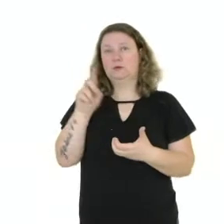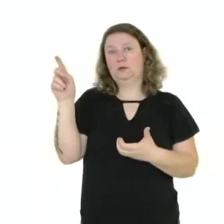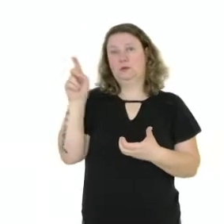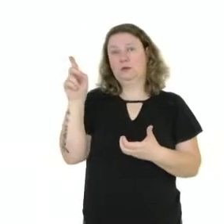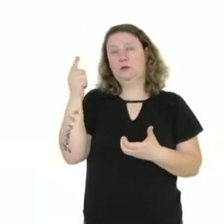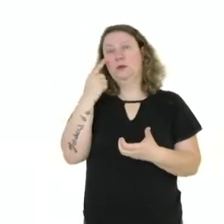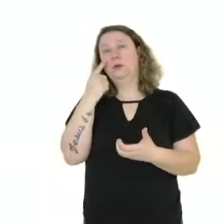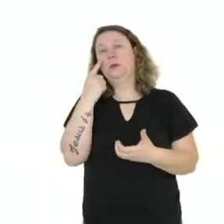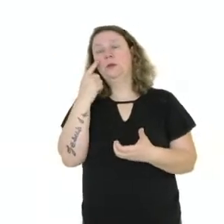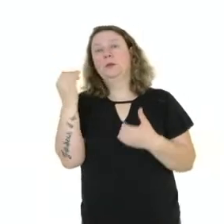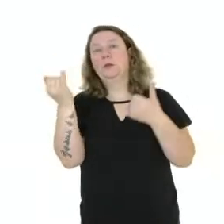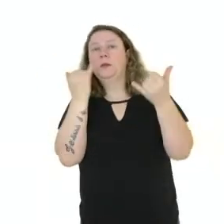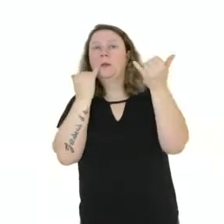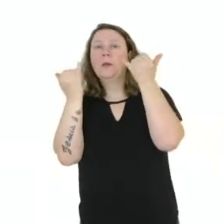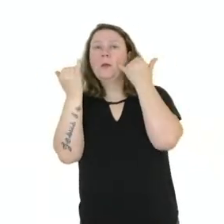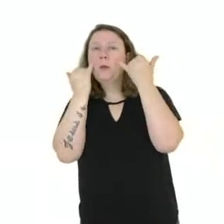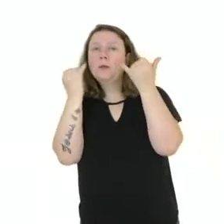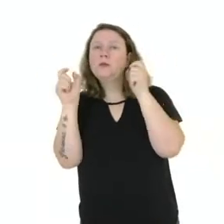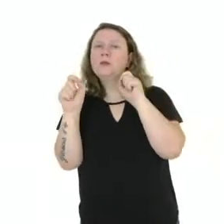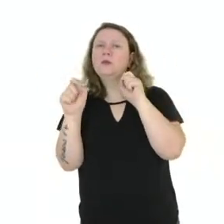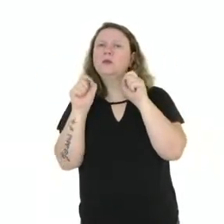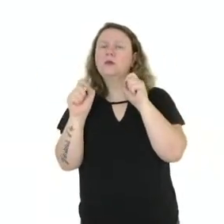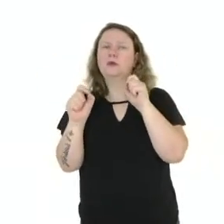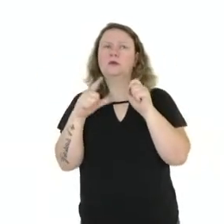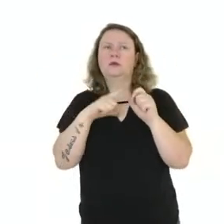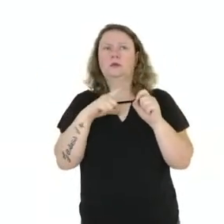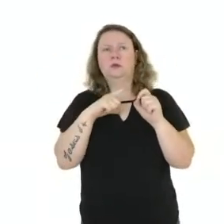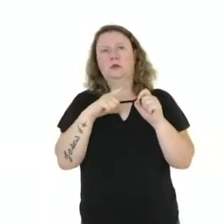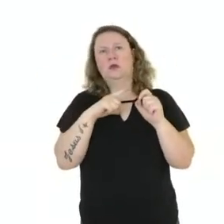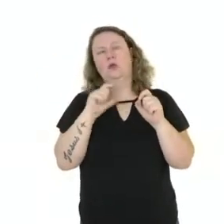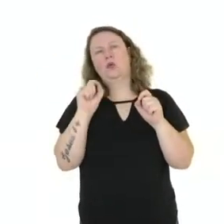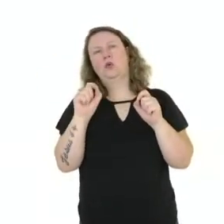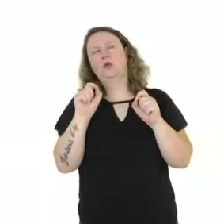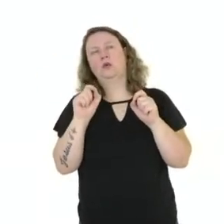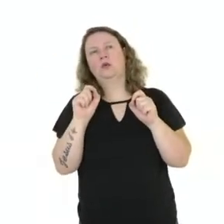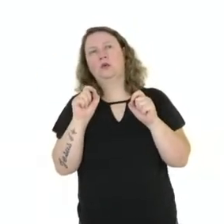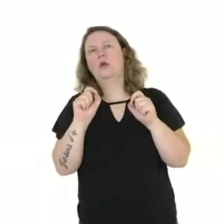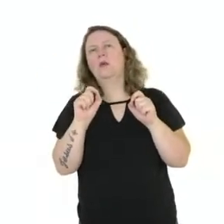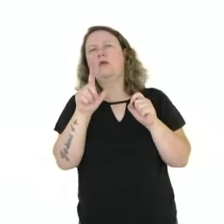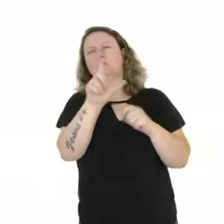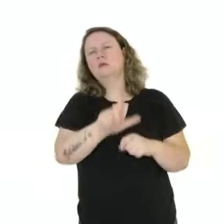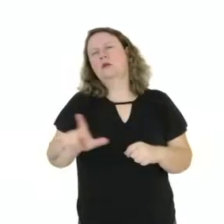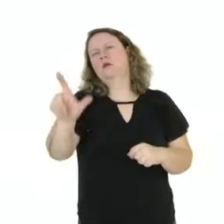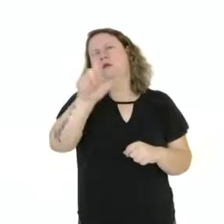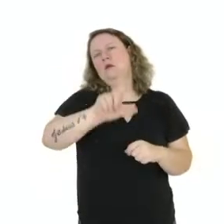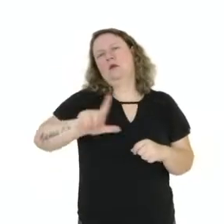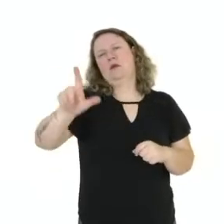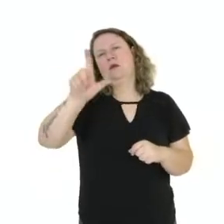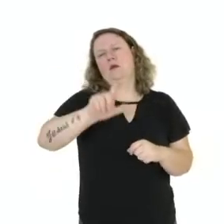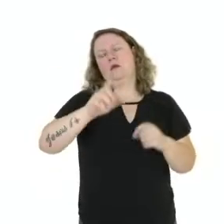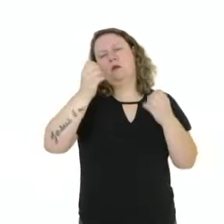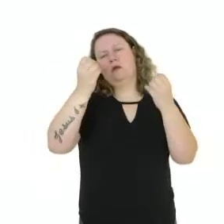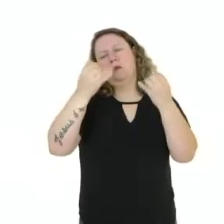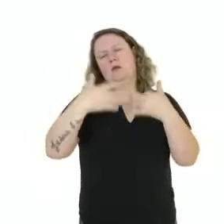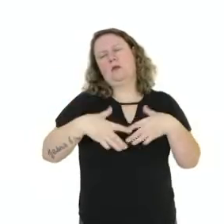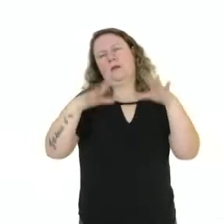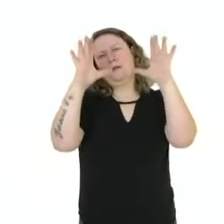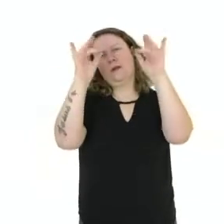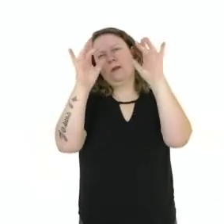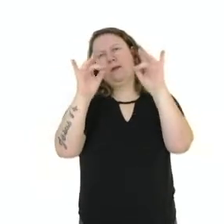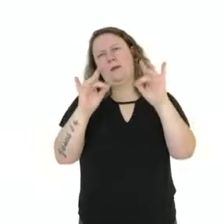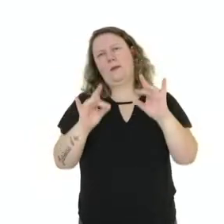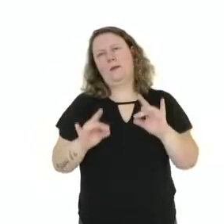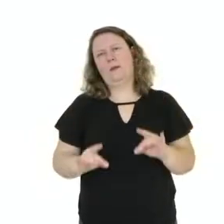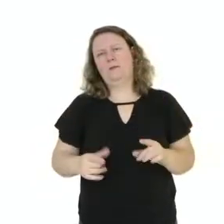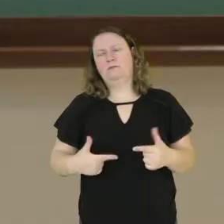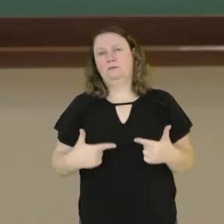que fala sobre uma obra literária que vai falar um pouco sobre esse contexto de guerra e de como as pessoas